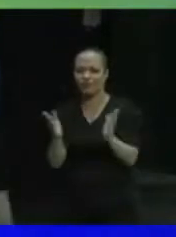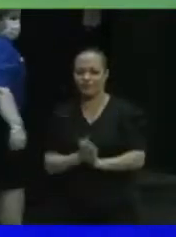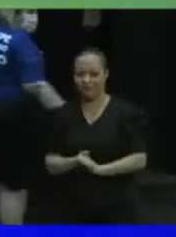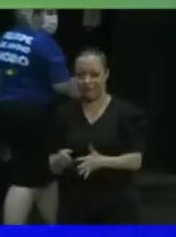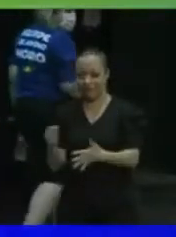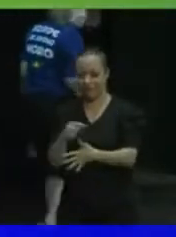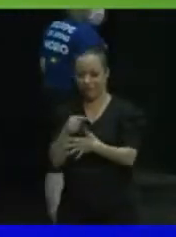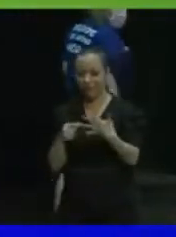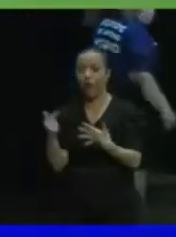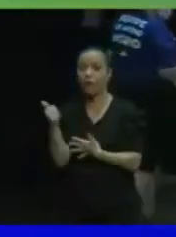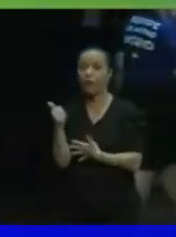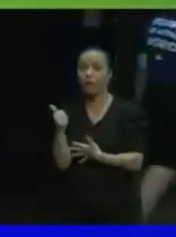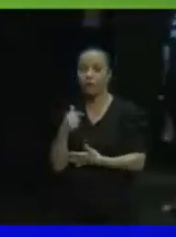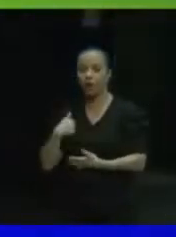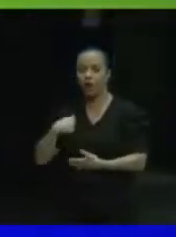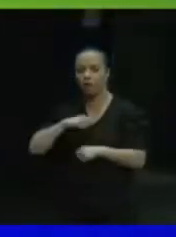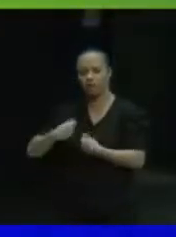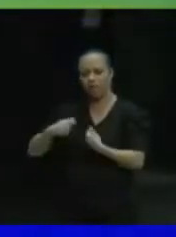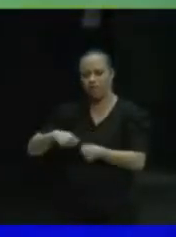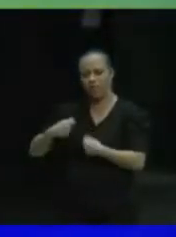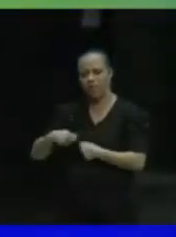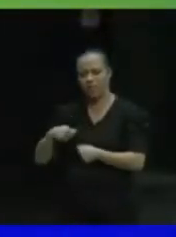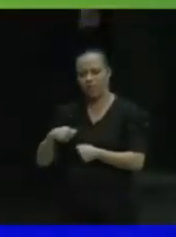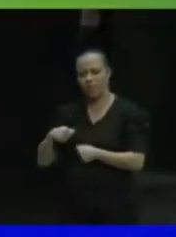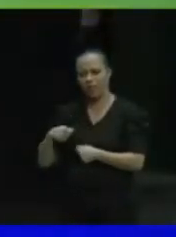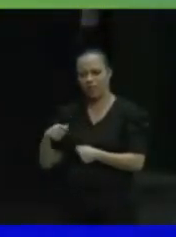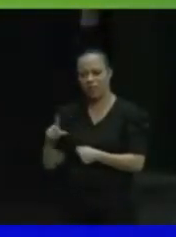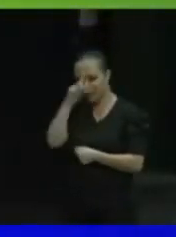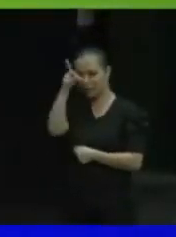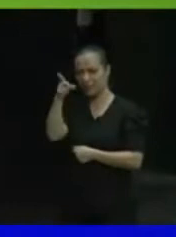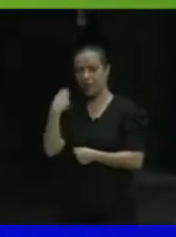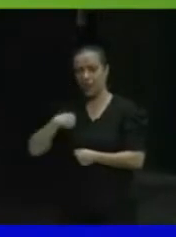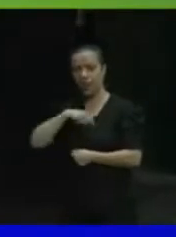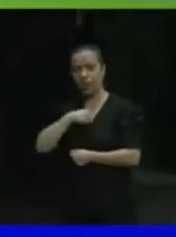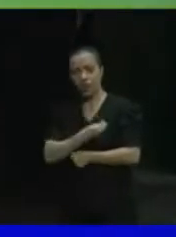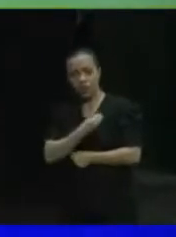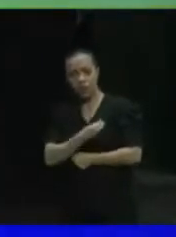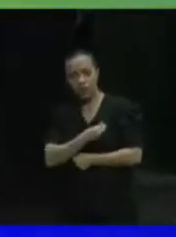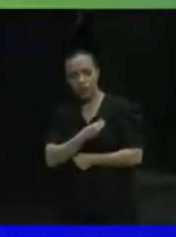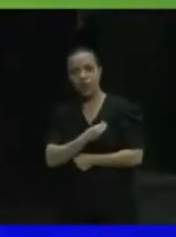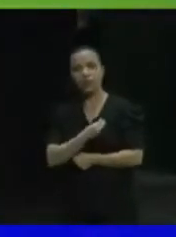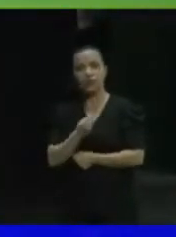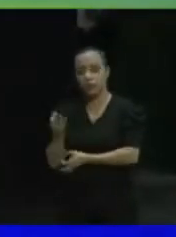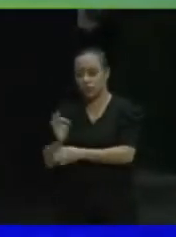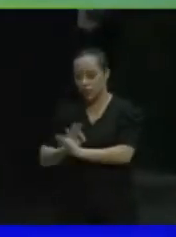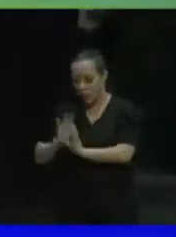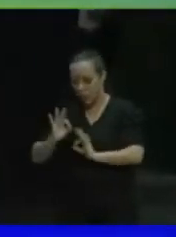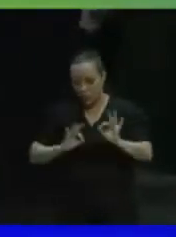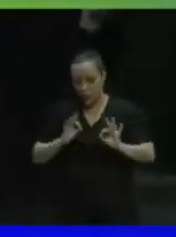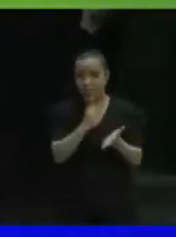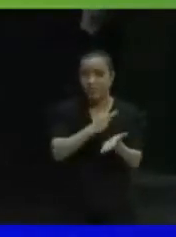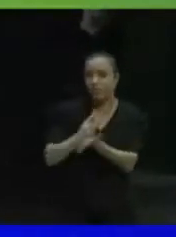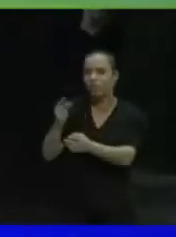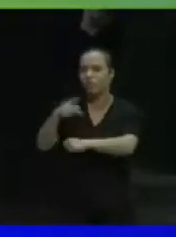Primeiro, precisamos recuperar a ideia de que vivemos e dividimos o mesmo país, de que